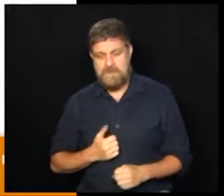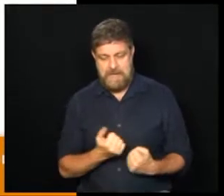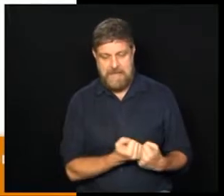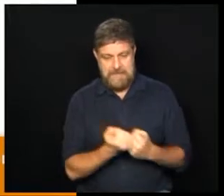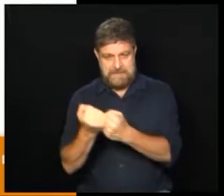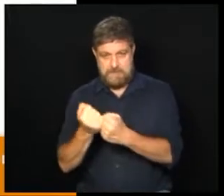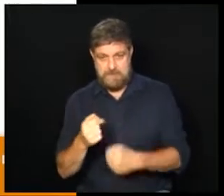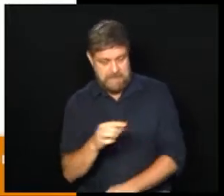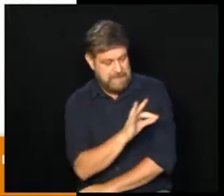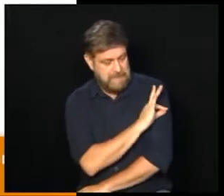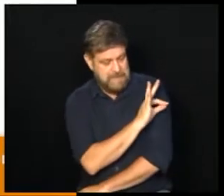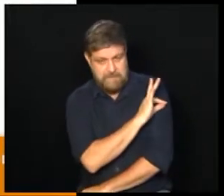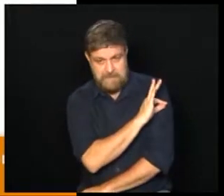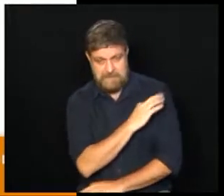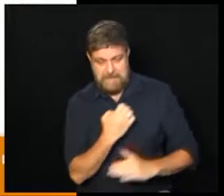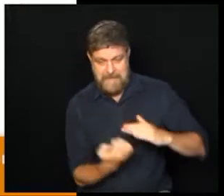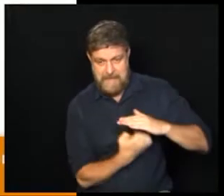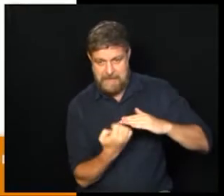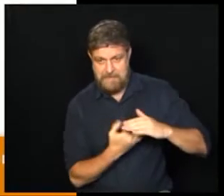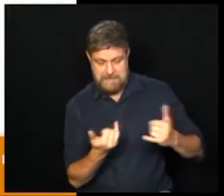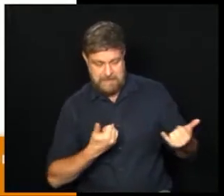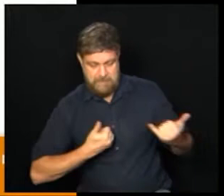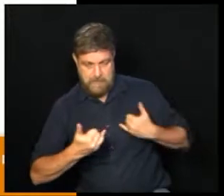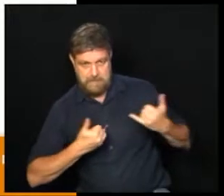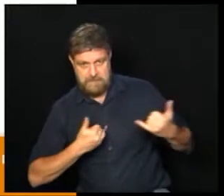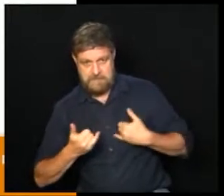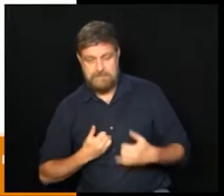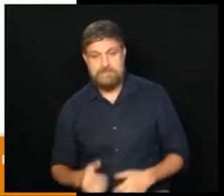imprensa da Prefeitura, são